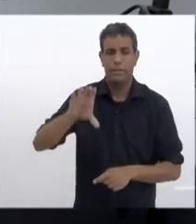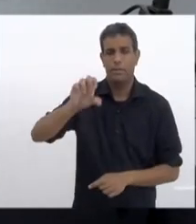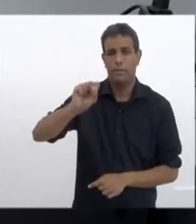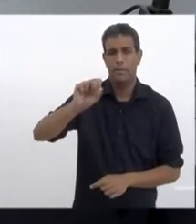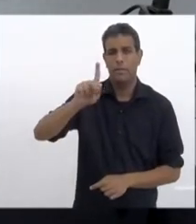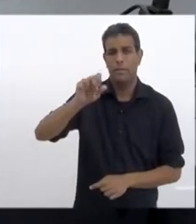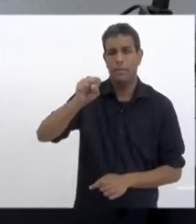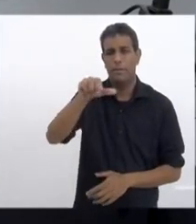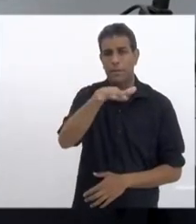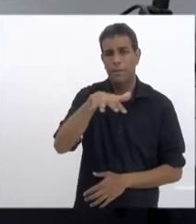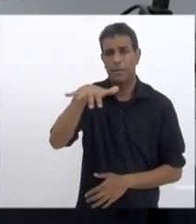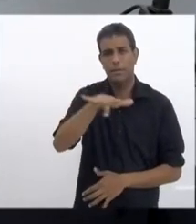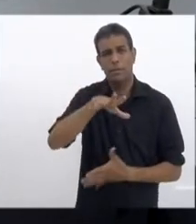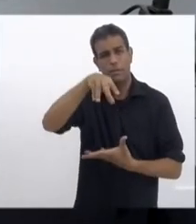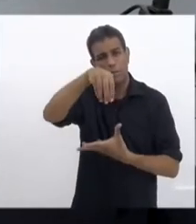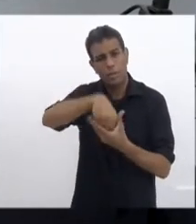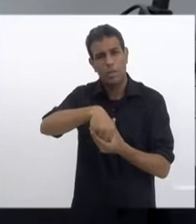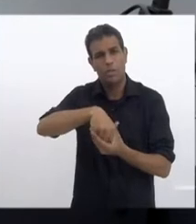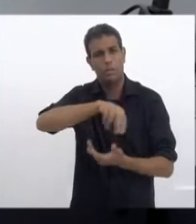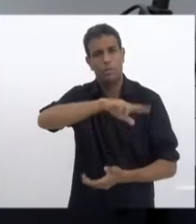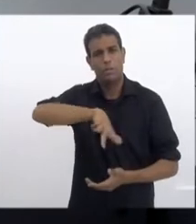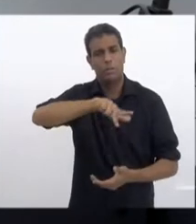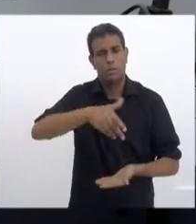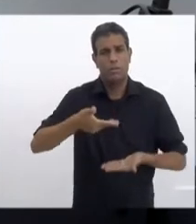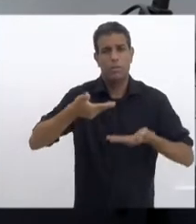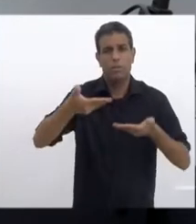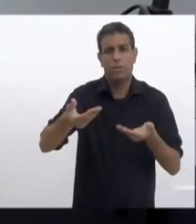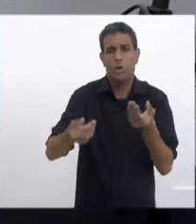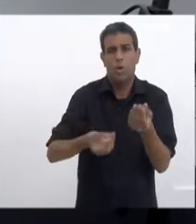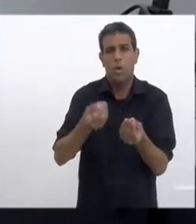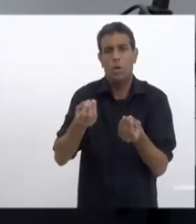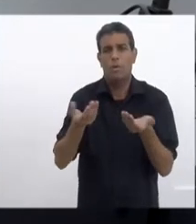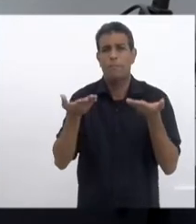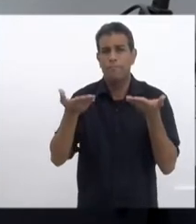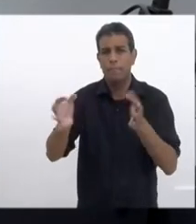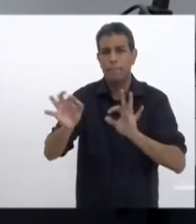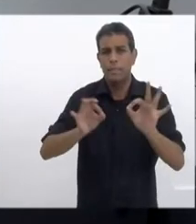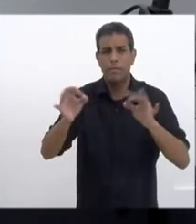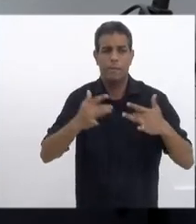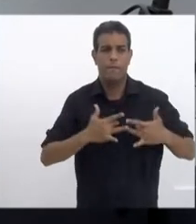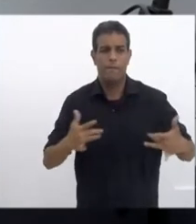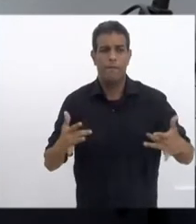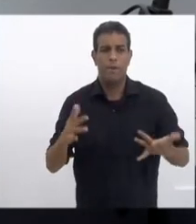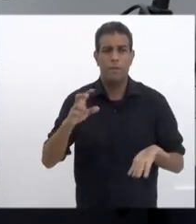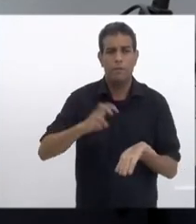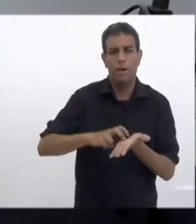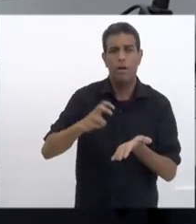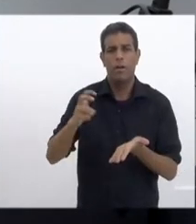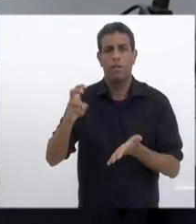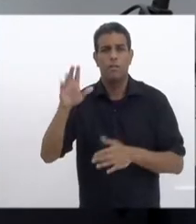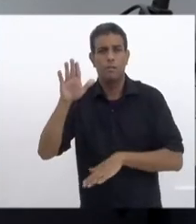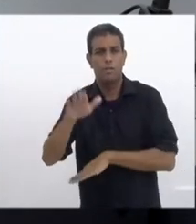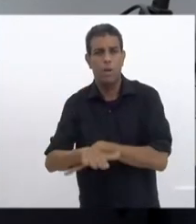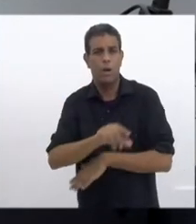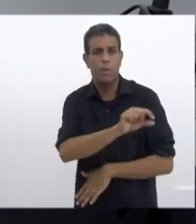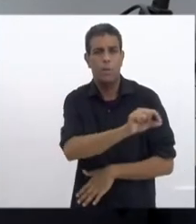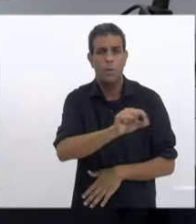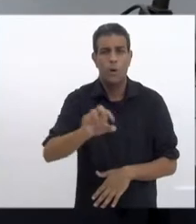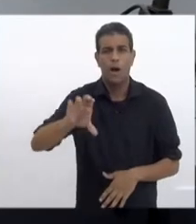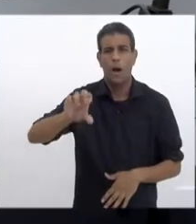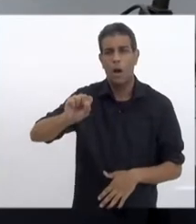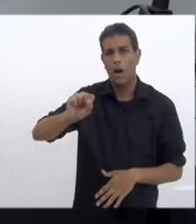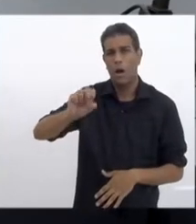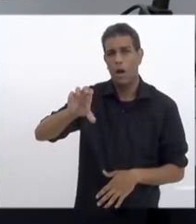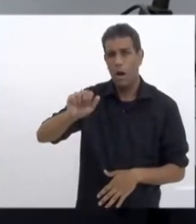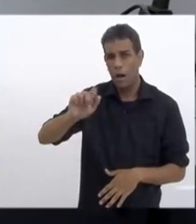vão estar acolhidas, elas não querem ser acolhidas, né? Eles vão lá fazer um trabalho voluntarial, vão de manhã, volta à tarde. Cada CAPS tem a